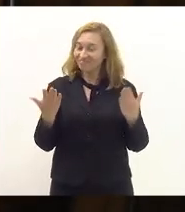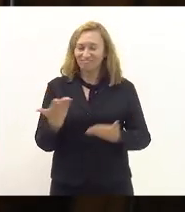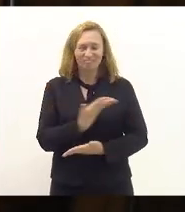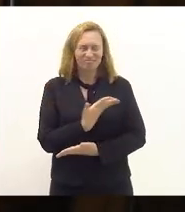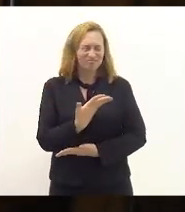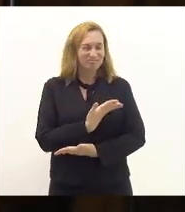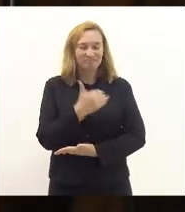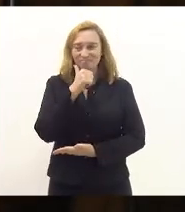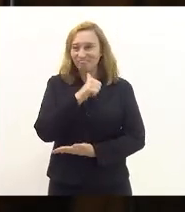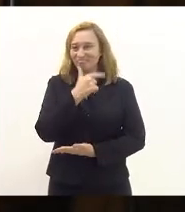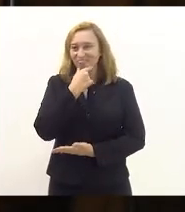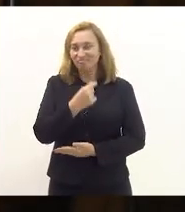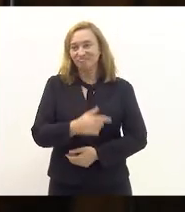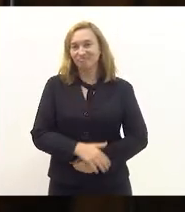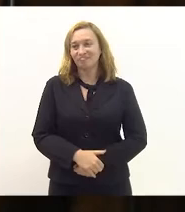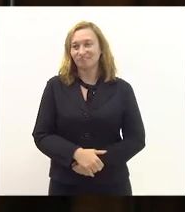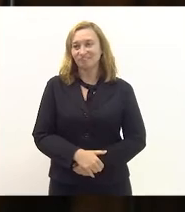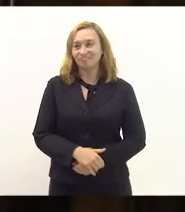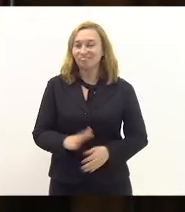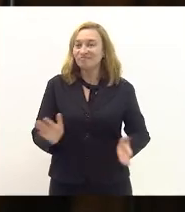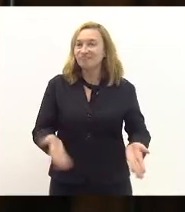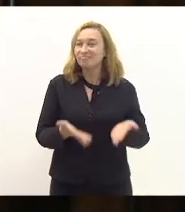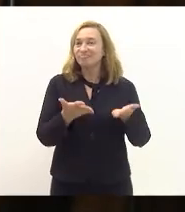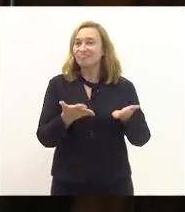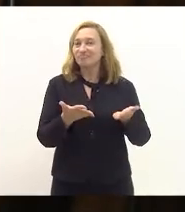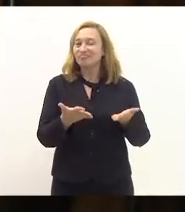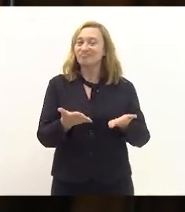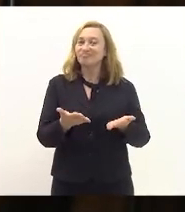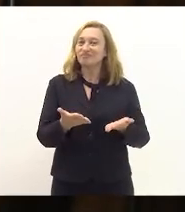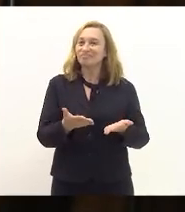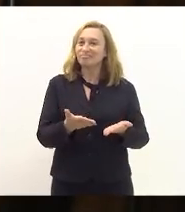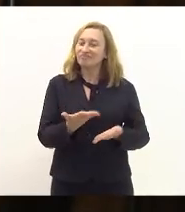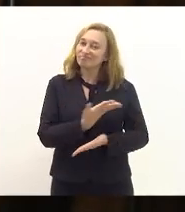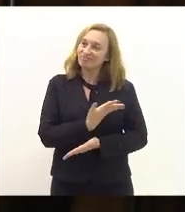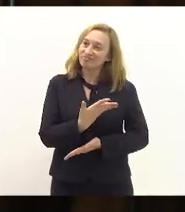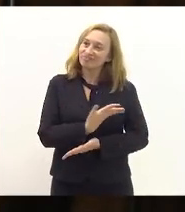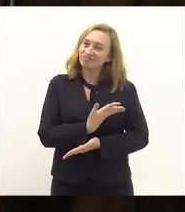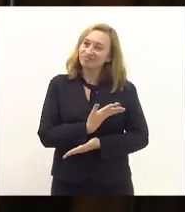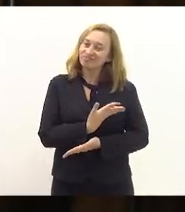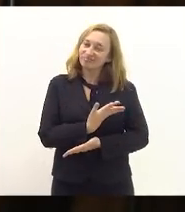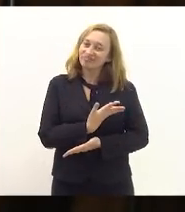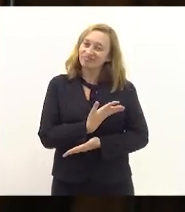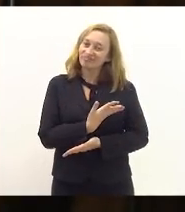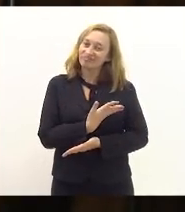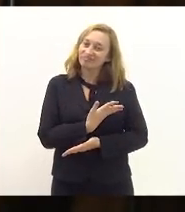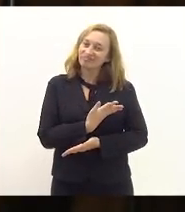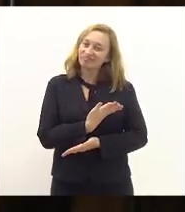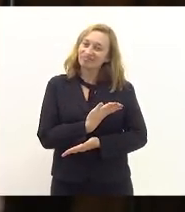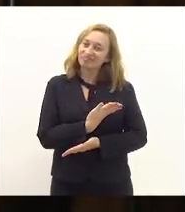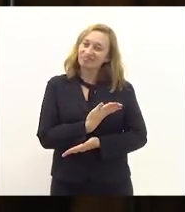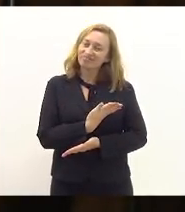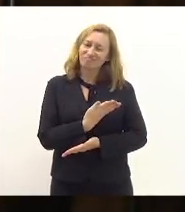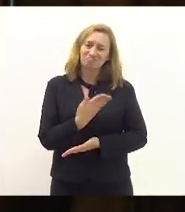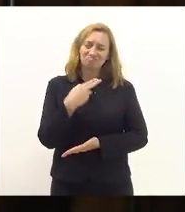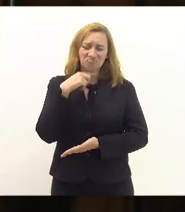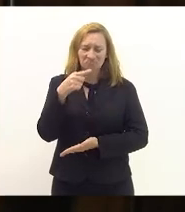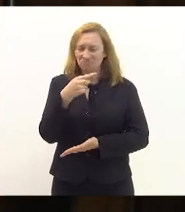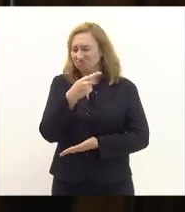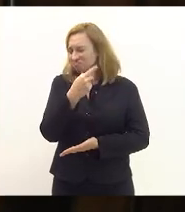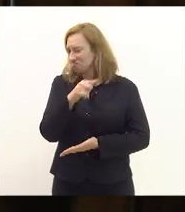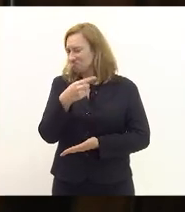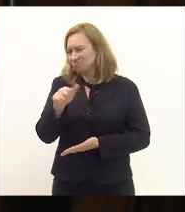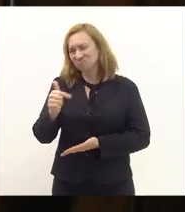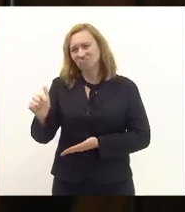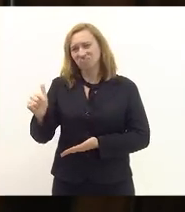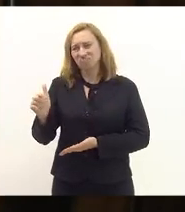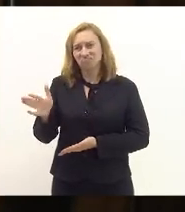amigas, a iniciativa dessa nossa amiga e companheira, e eu não tenho dúvida, uma